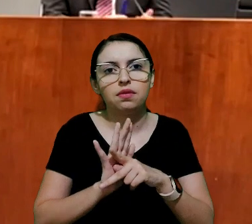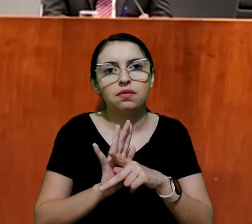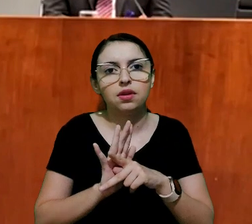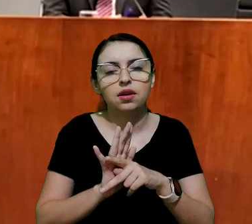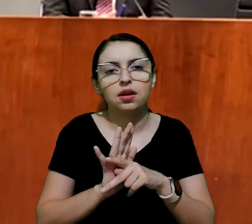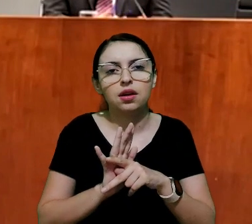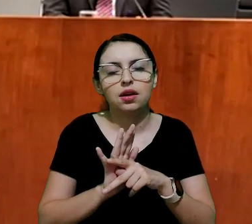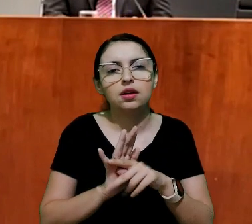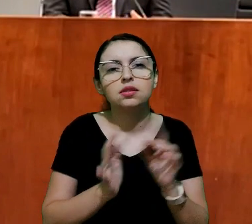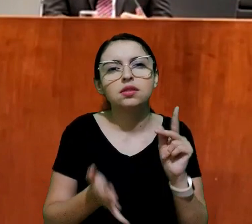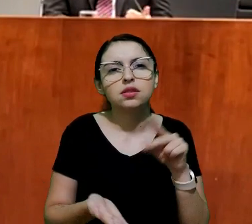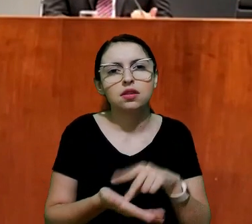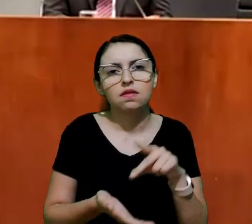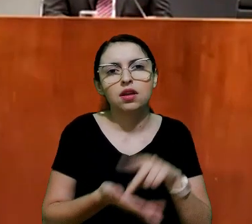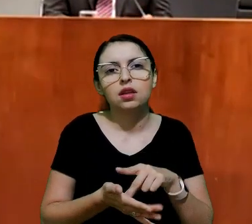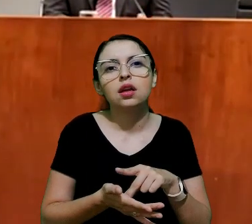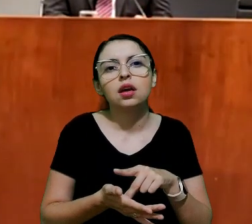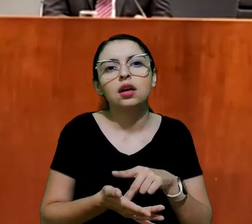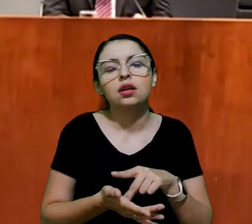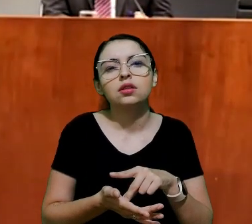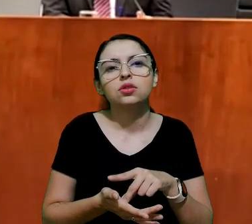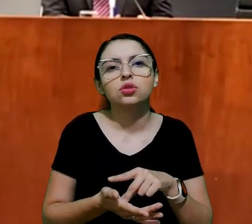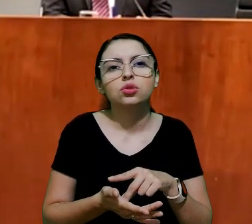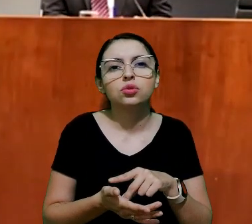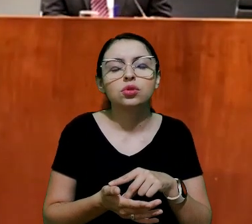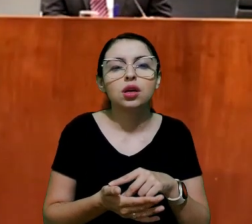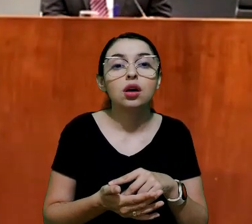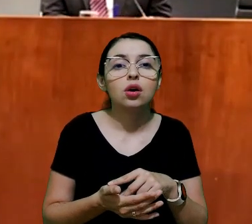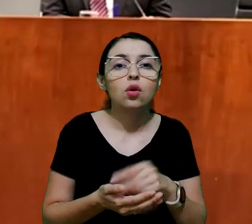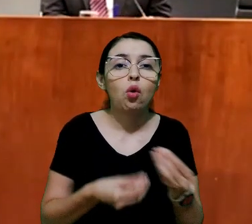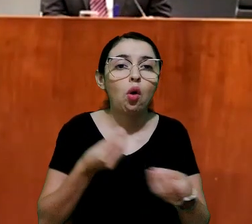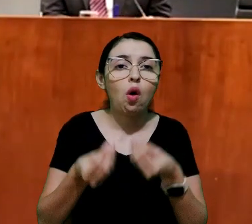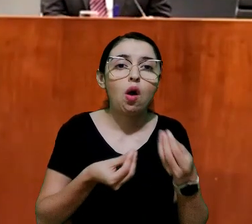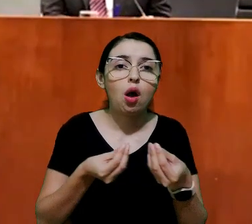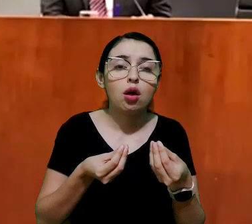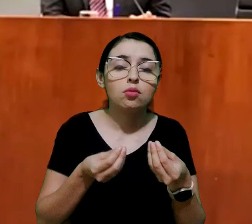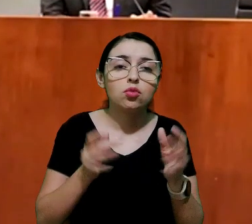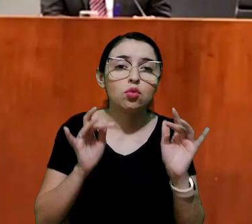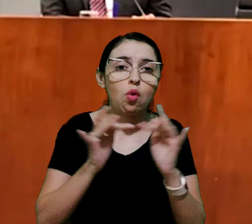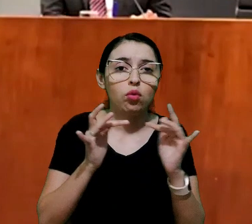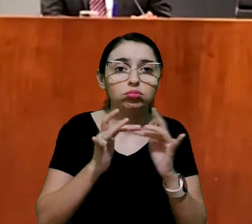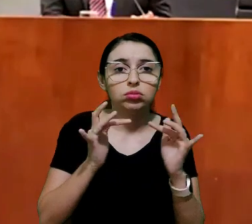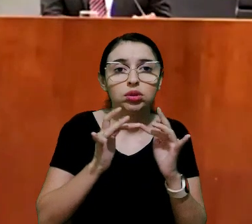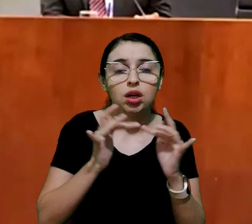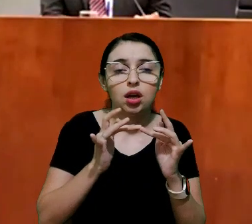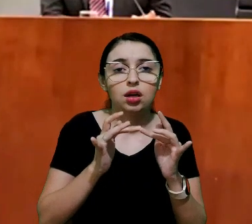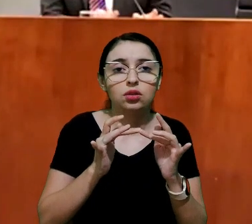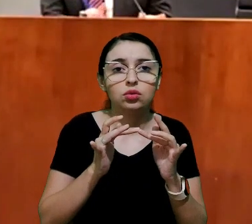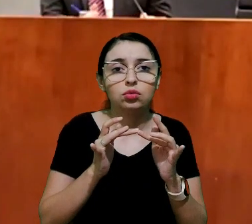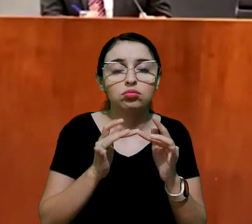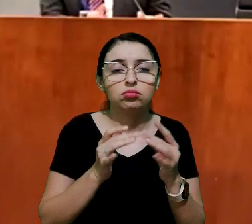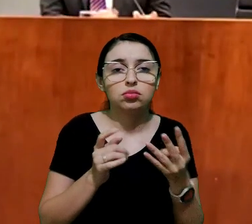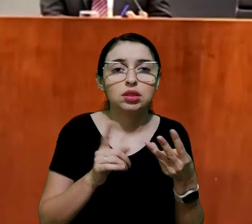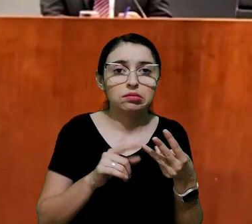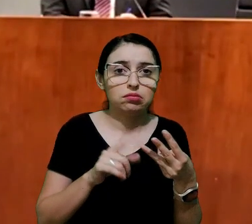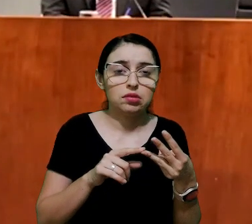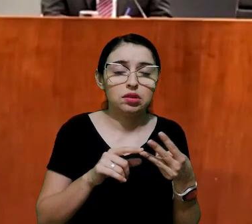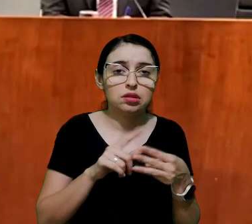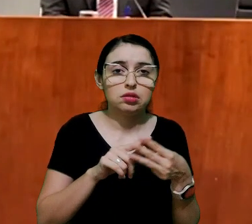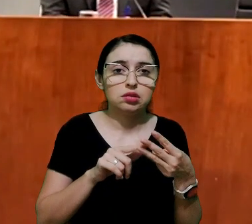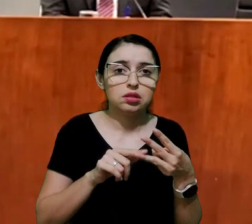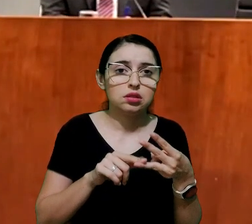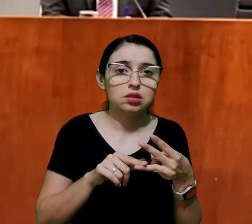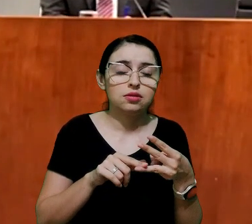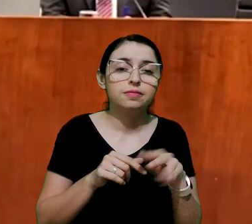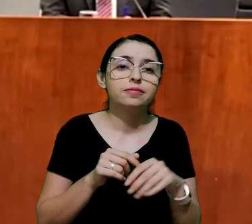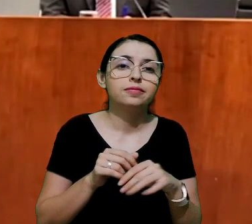de fato, seja a união estável, a filiação socioafetiva, e agora a gente acrescenta ainda uma pimenta a mais, usando o tempero